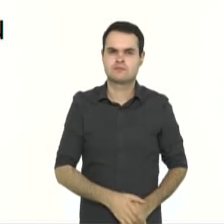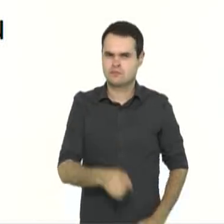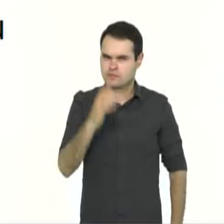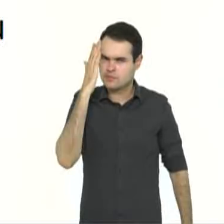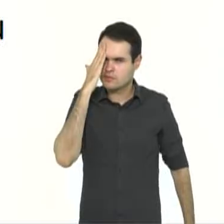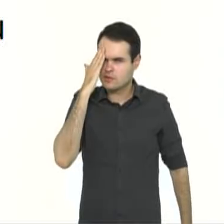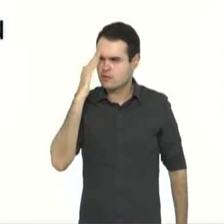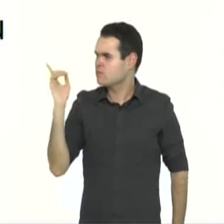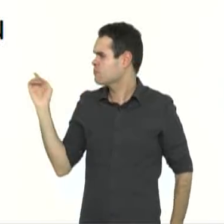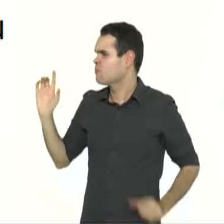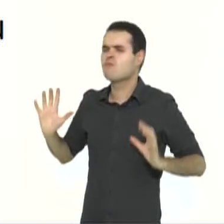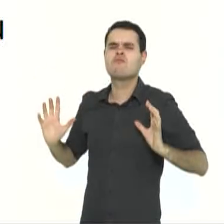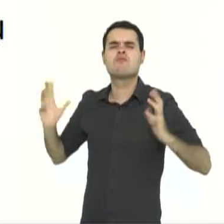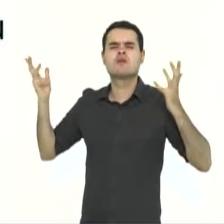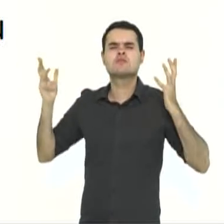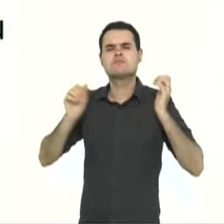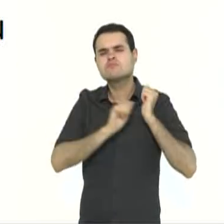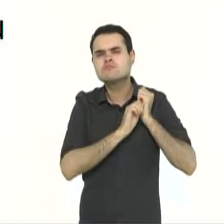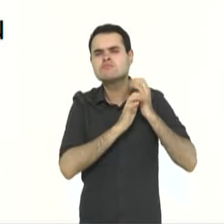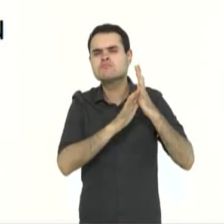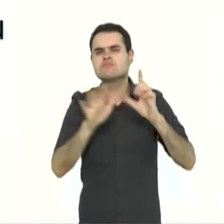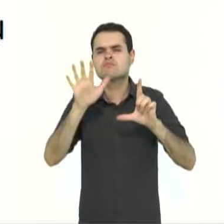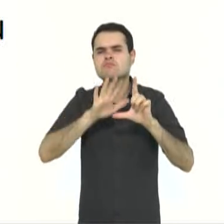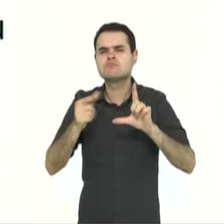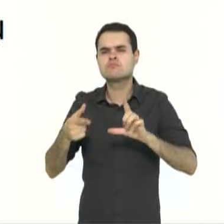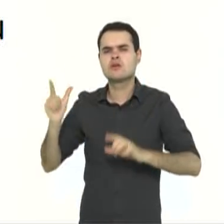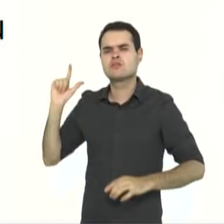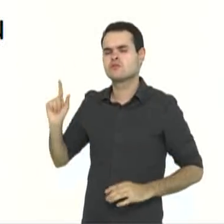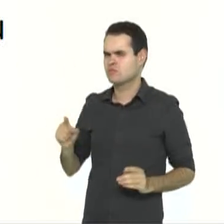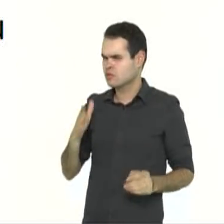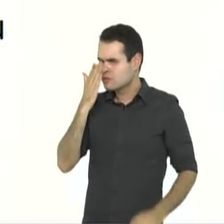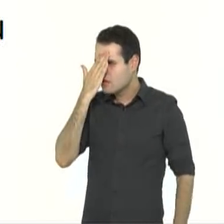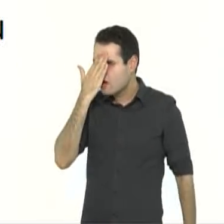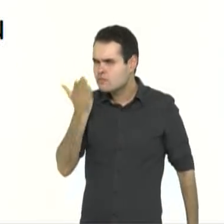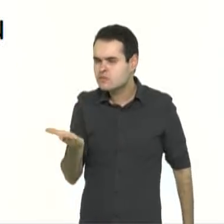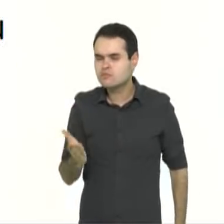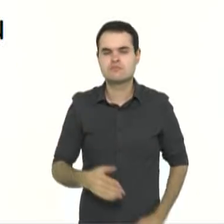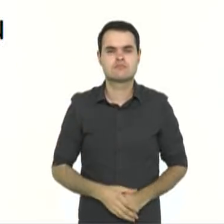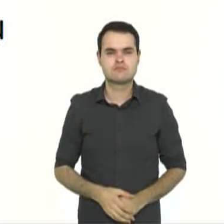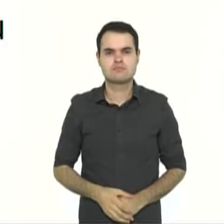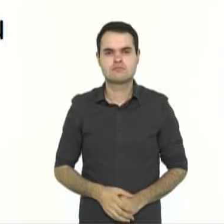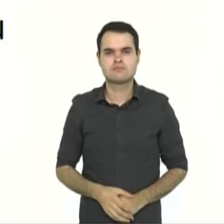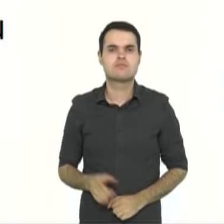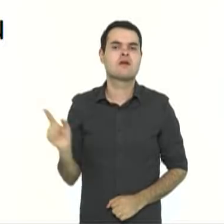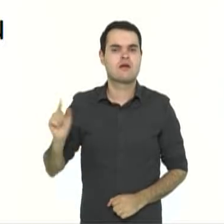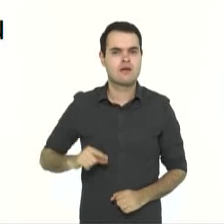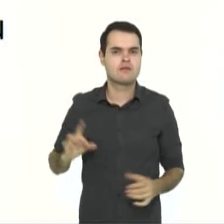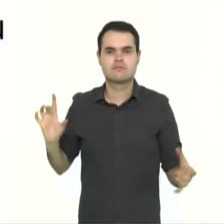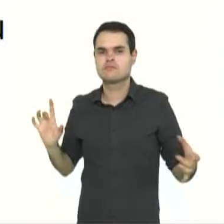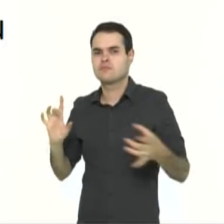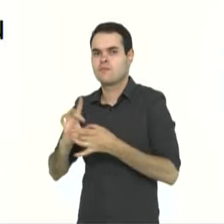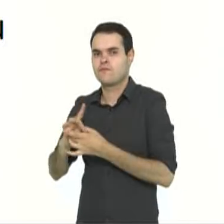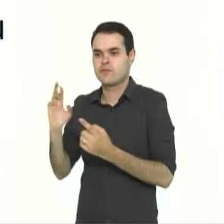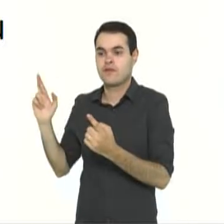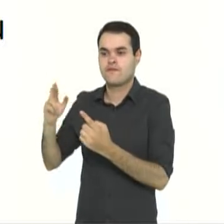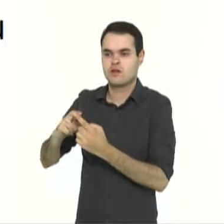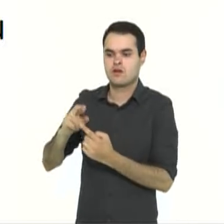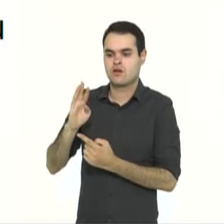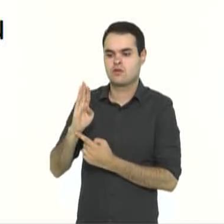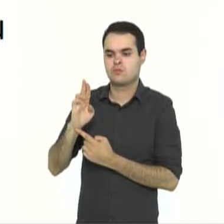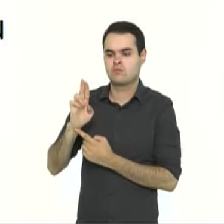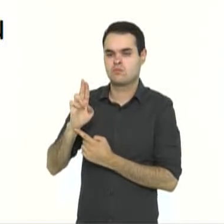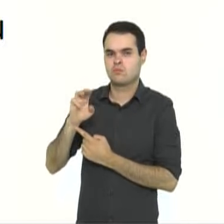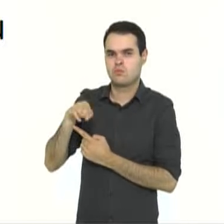festa folclórica se refere à imagem anterior? A imagem faz referência ao festival Bumba